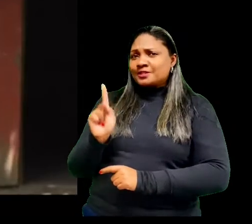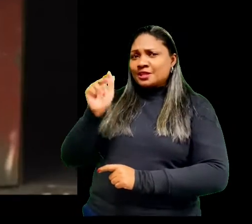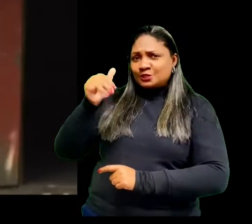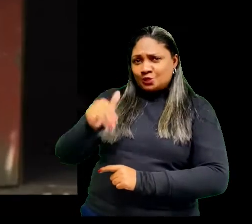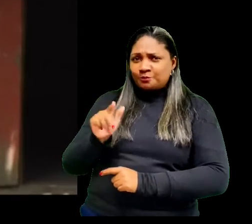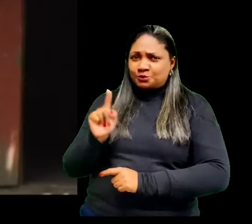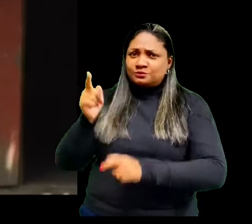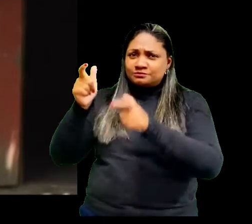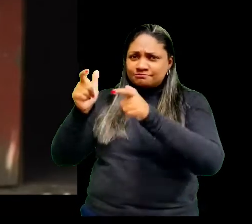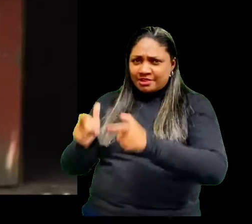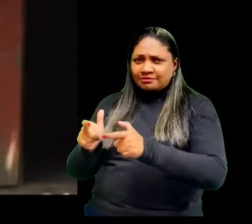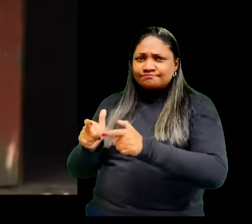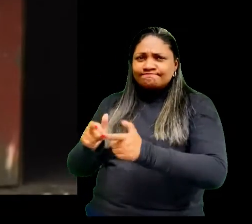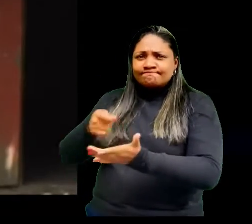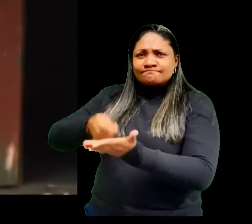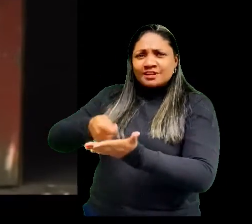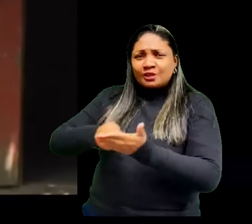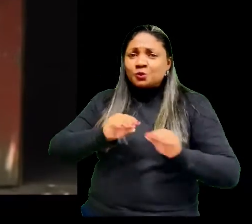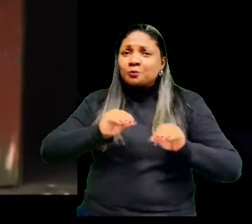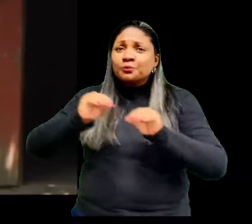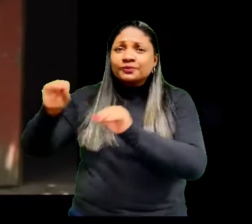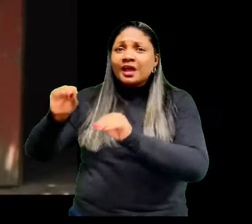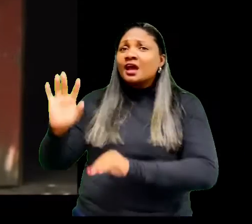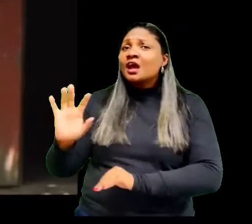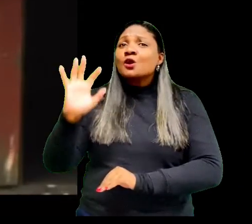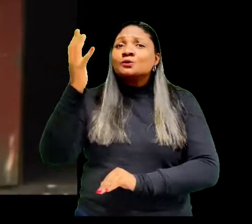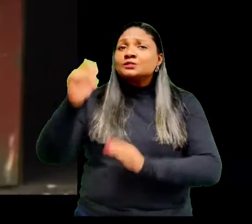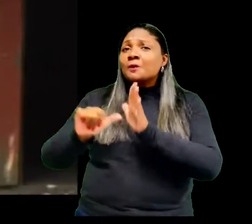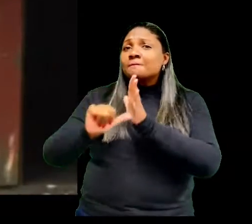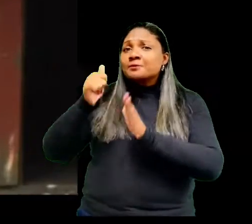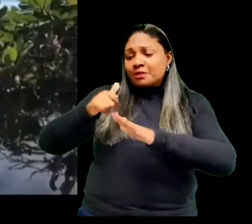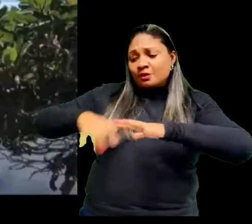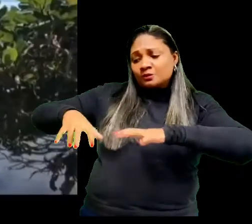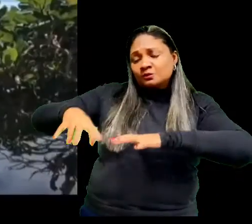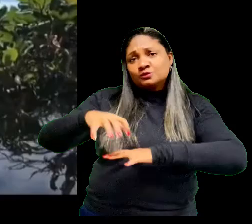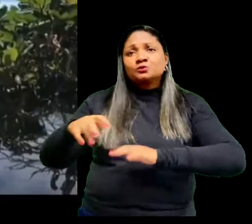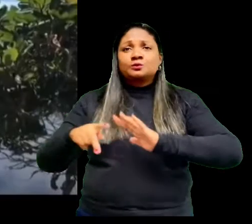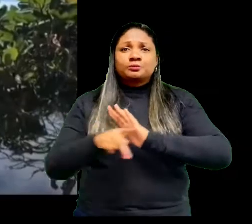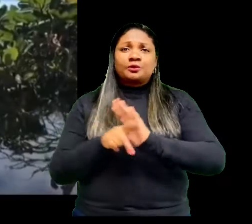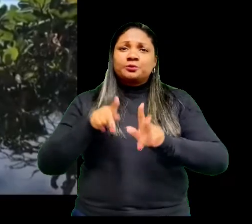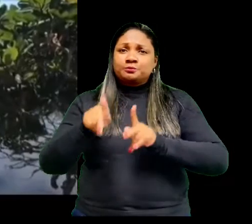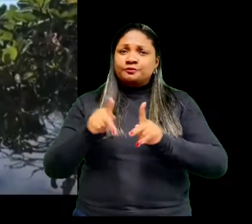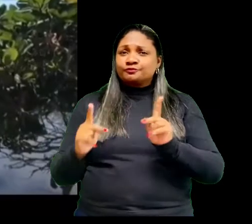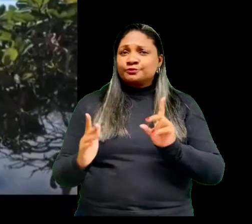a aldeia Barra Velha, né? Lá foi onde aconteceu o primeiro aldeamento do povo Pataxó.